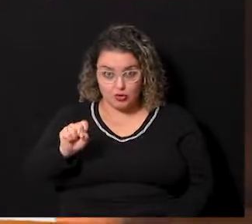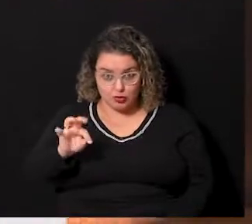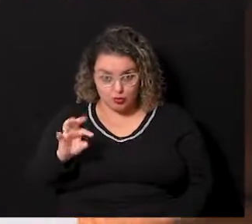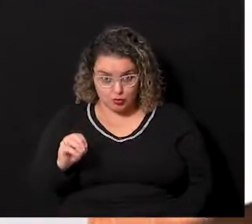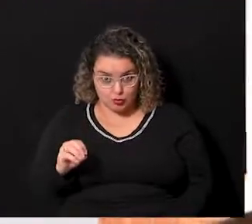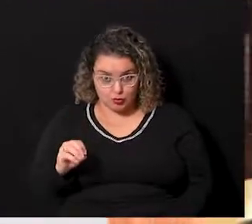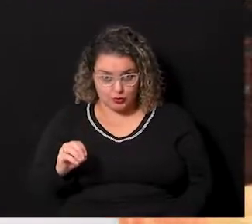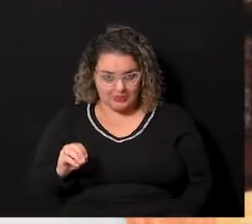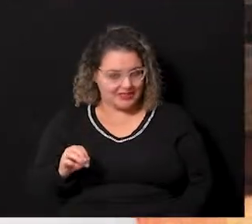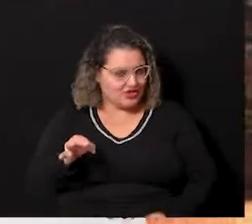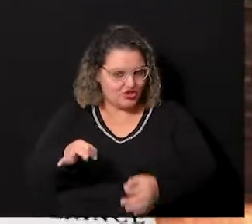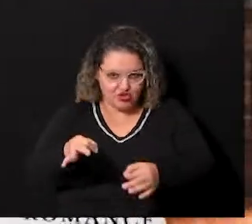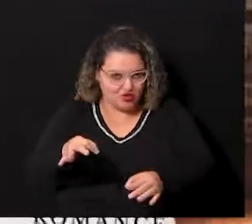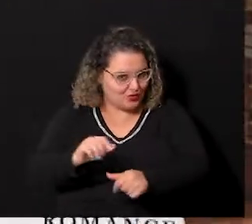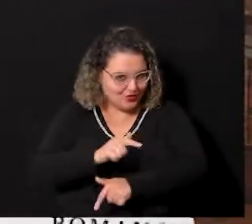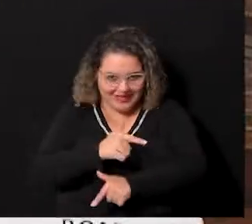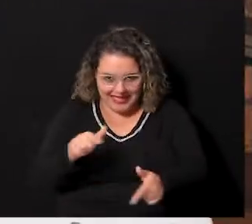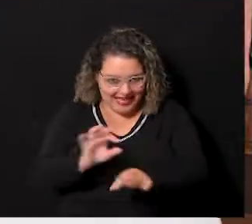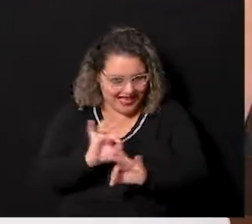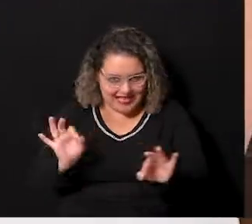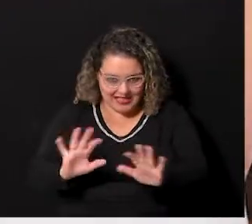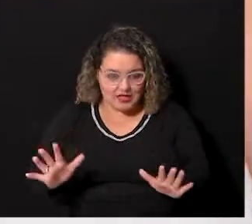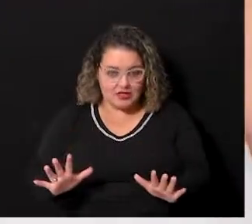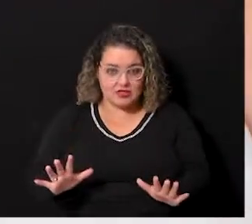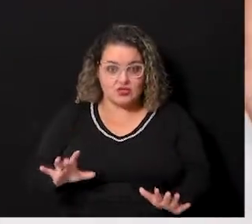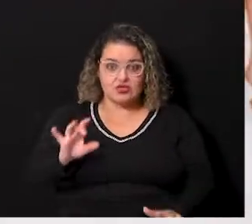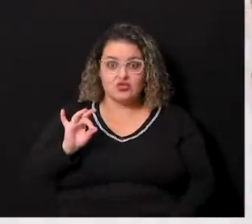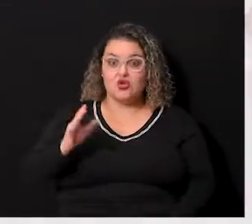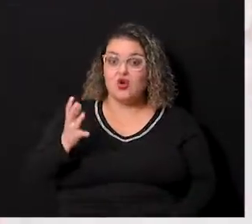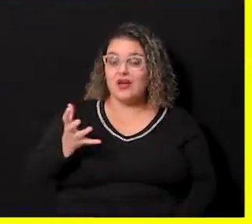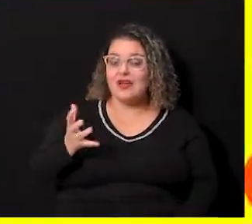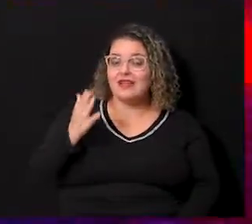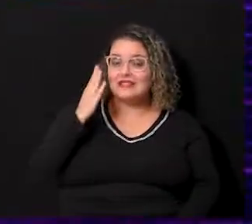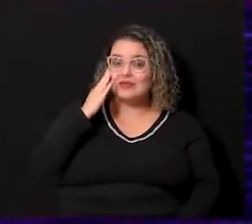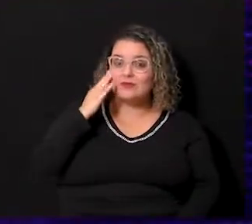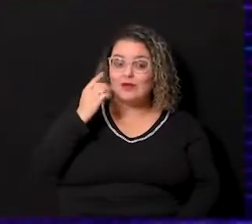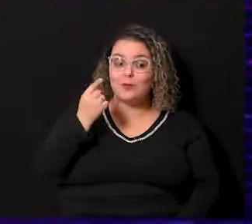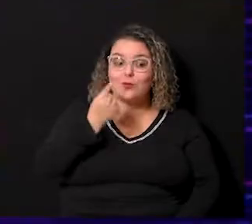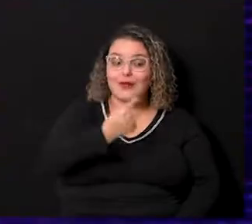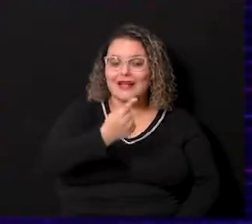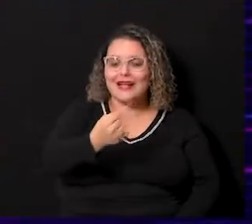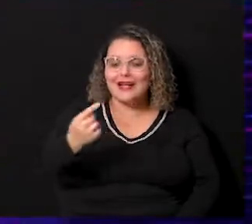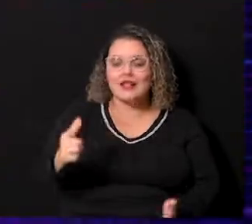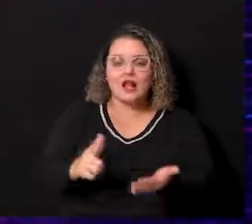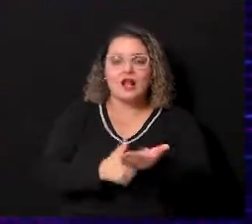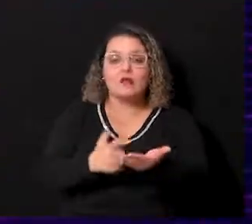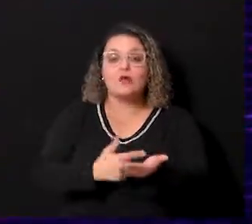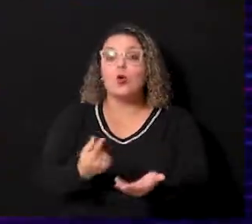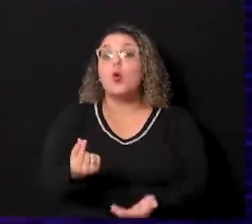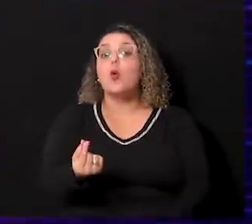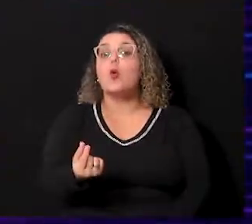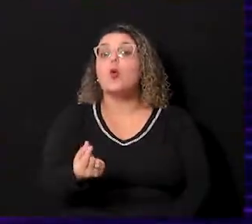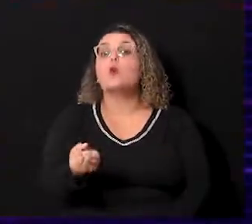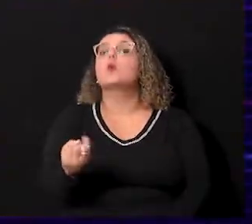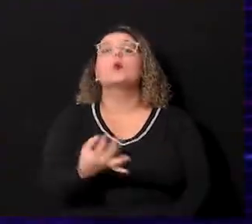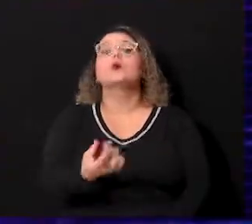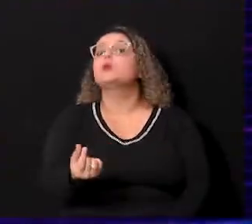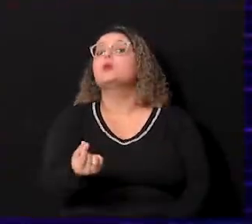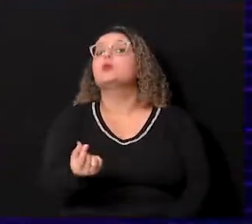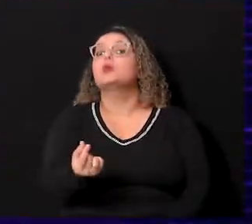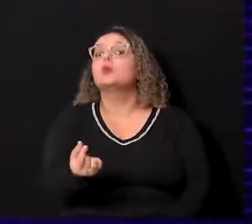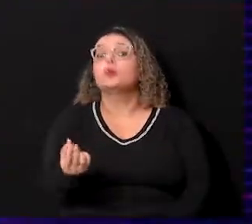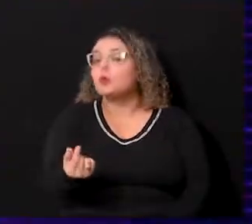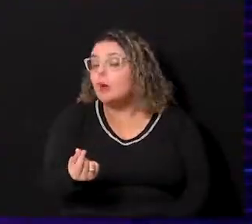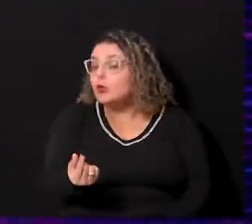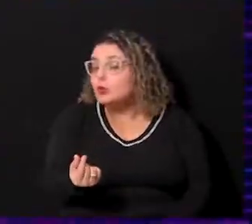absolutamente nada, ela só quer saber do preço lá que ela vai receber por cada exemplar do livro, ela quer ganhar